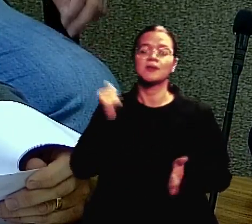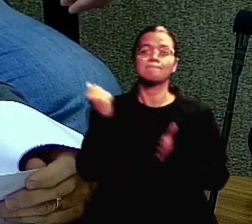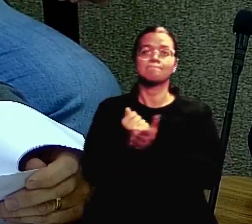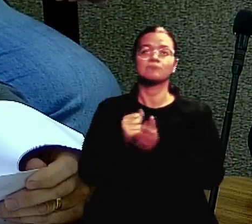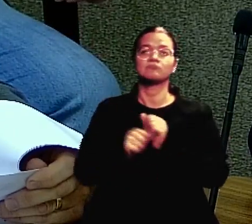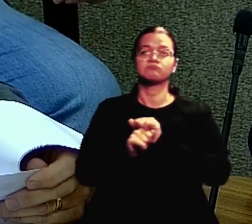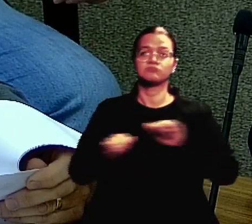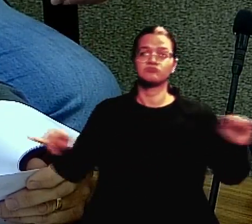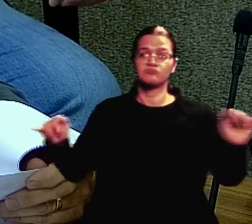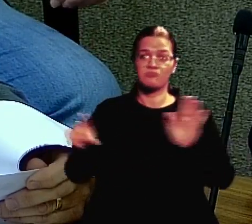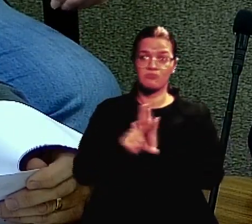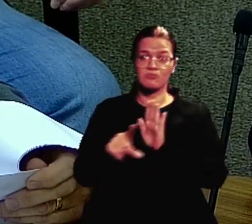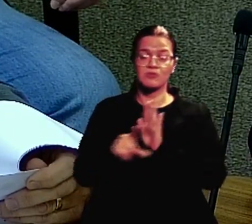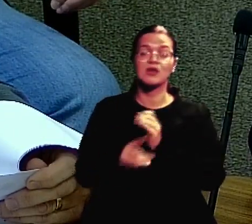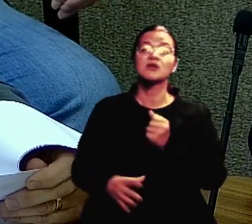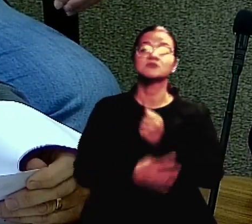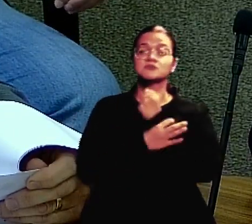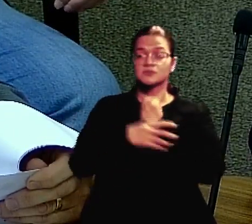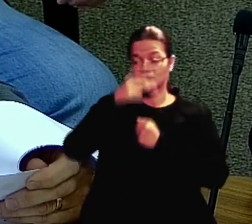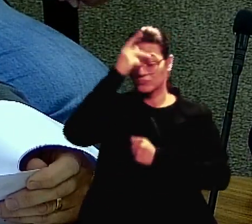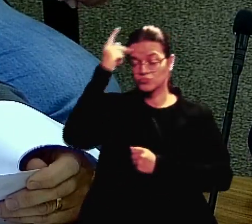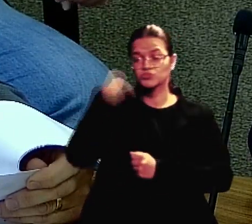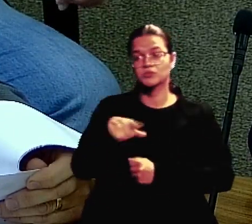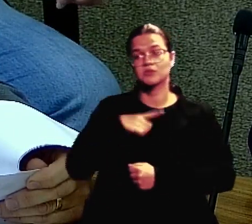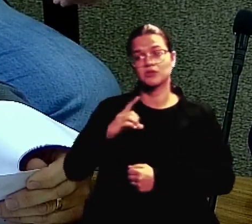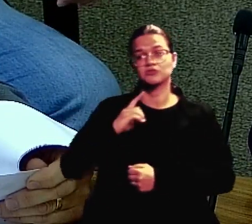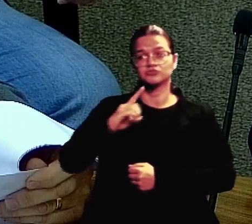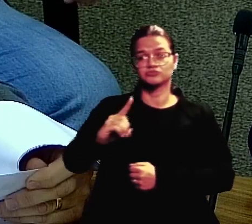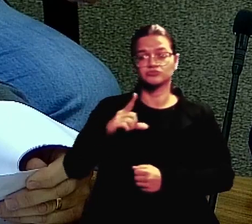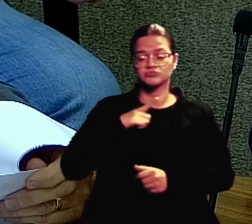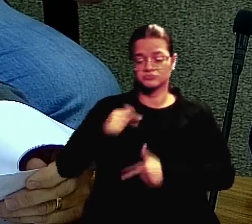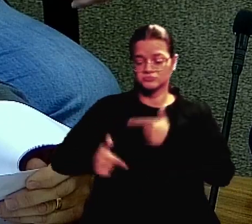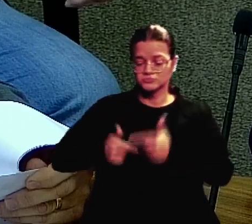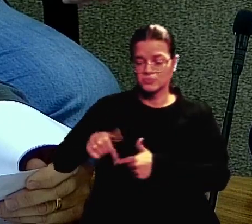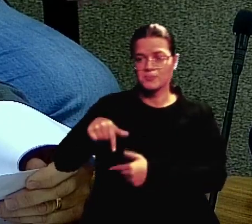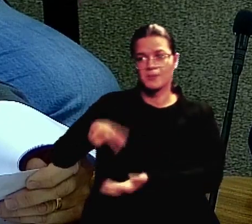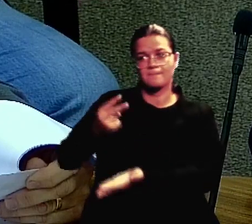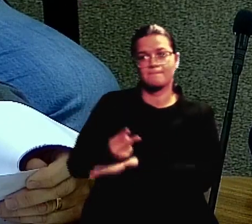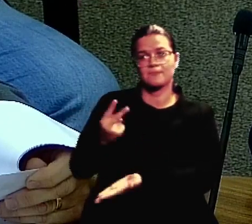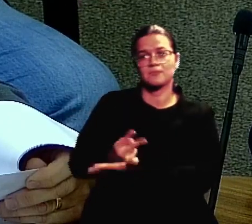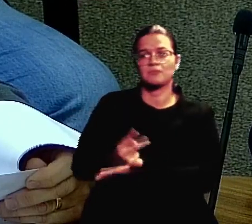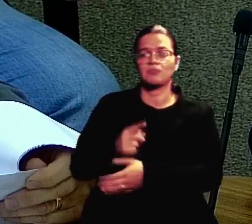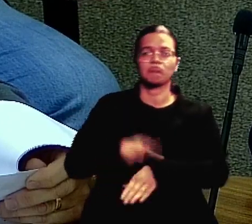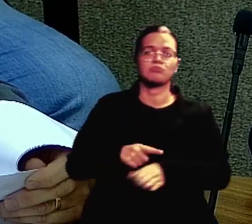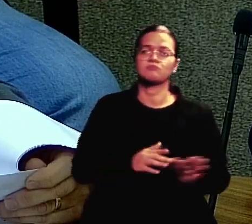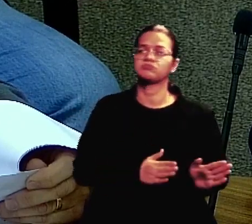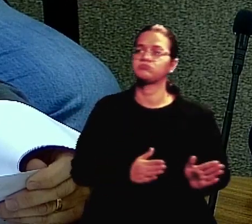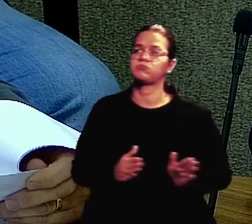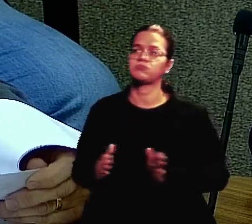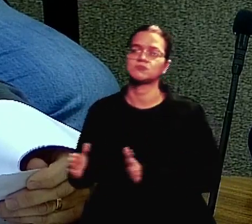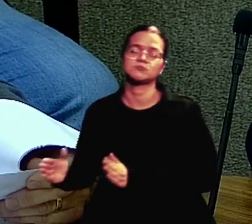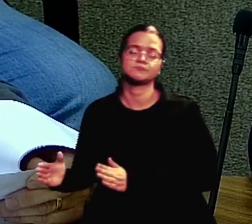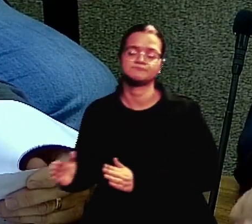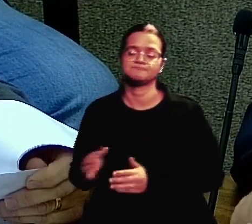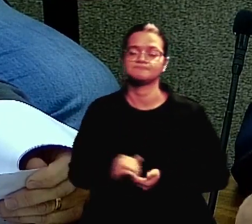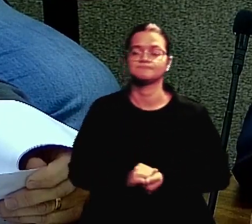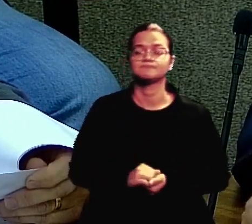promulgação dessa lei, assegurando à pessoa física o direito de exploração do ponto comercial por tempo indeterminado. Aí